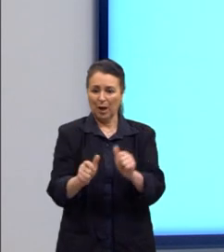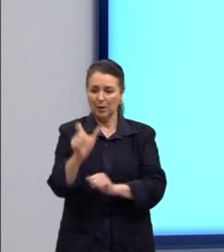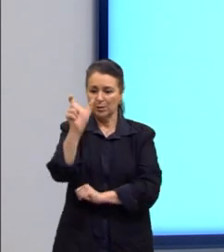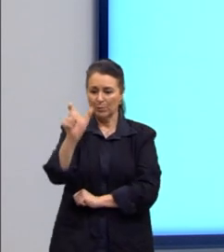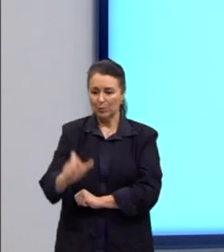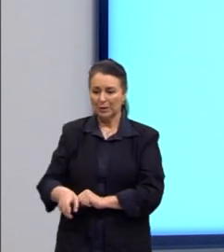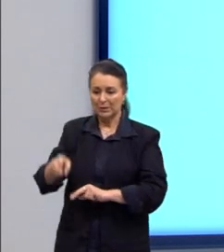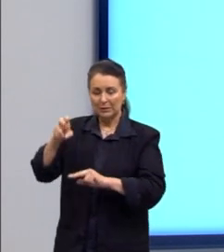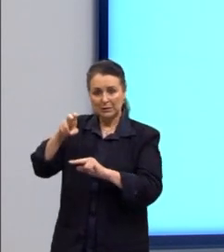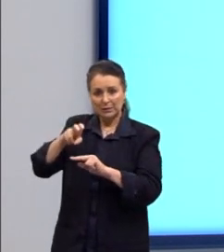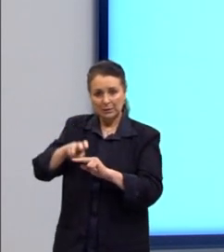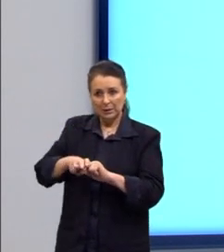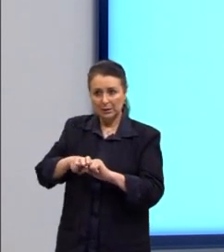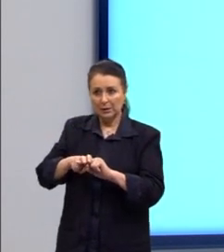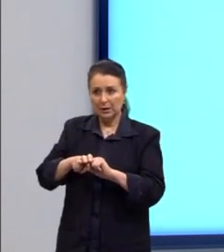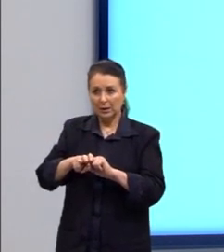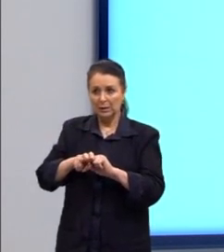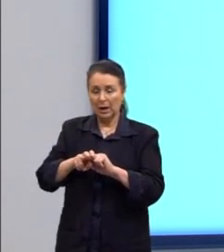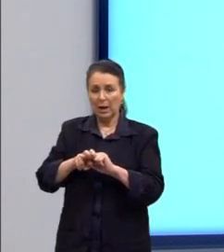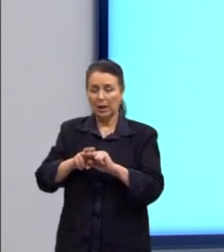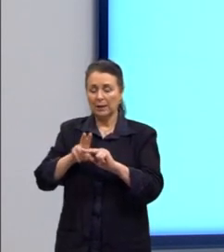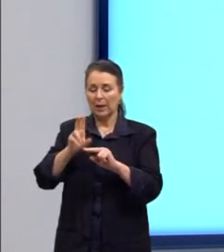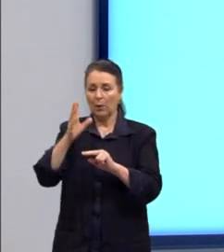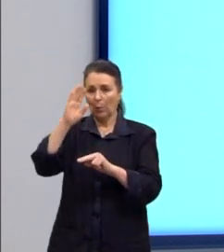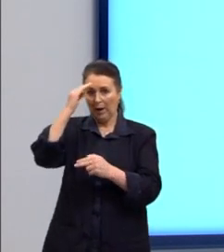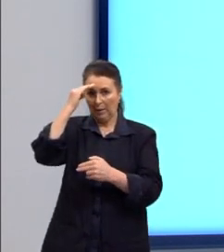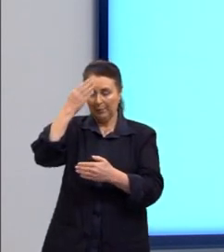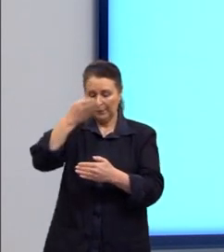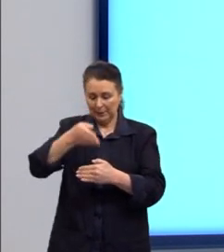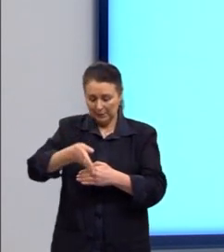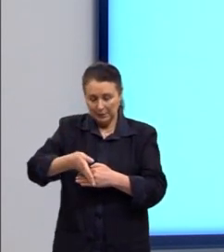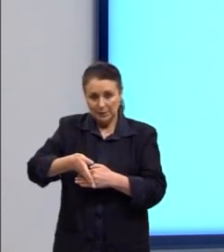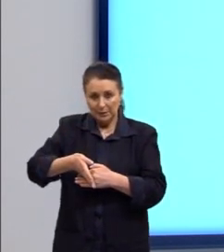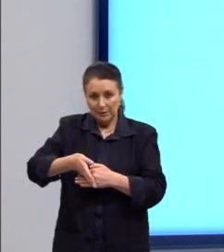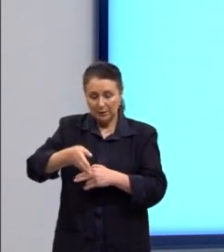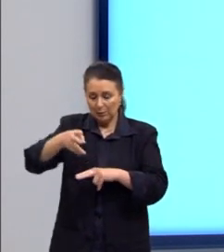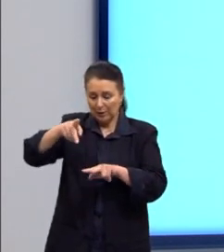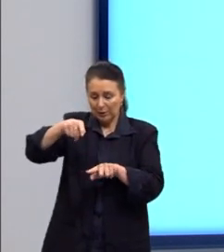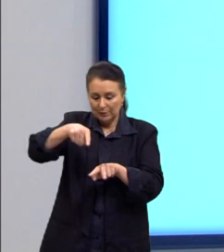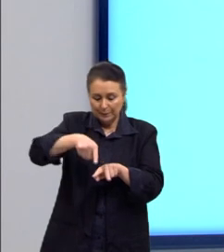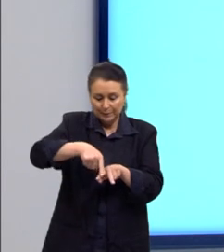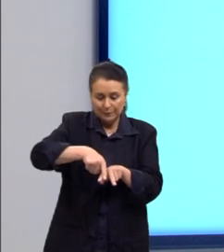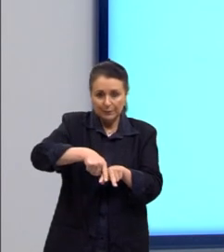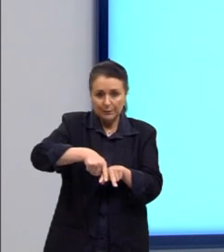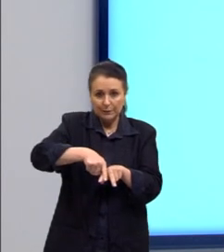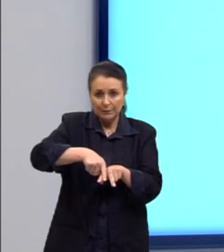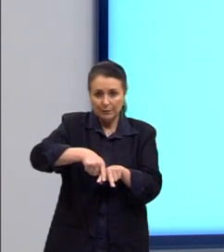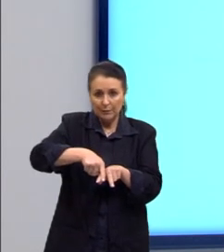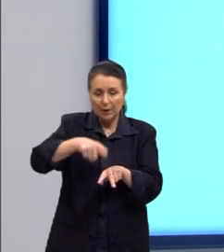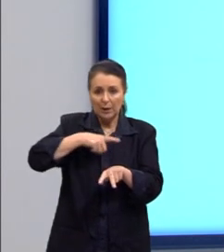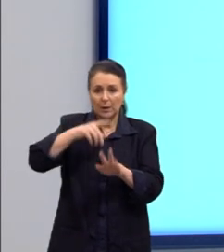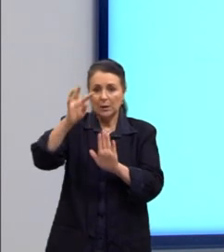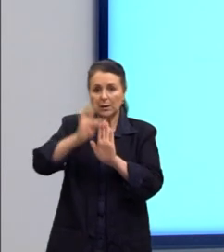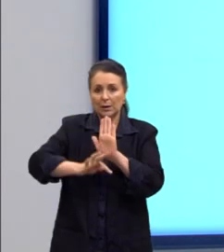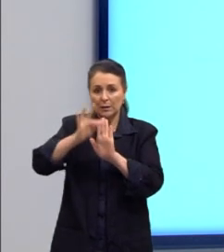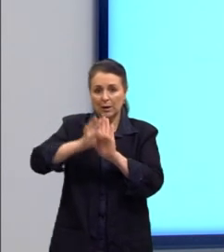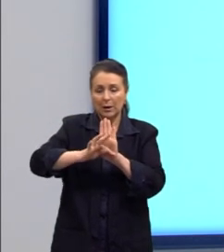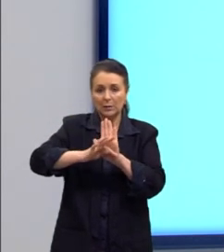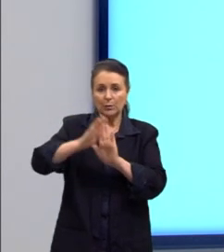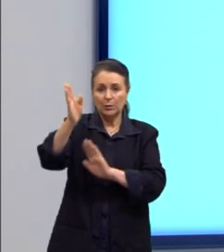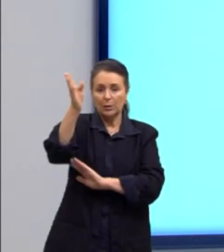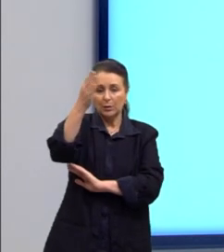com a cabeça entre o joelho segurando o joelhos e esse texto tem uma bandeira do Brasil